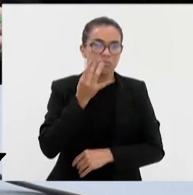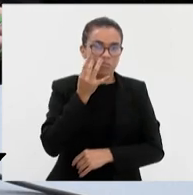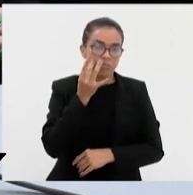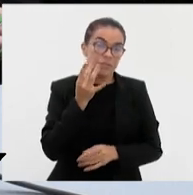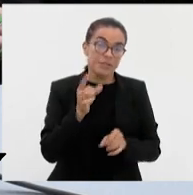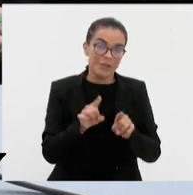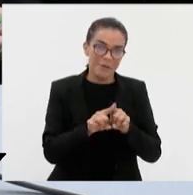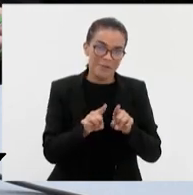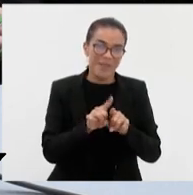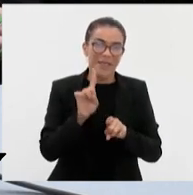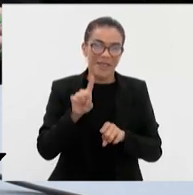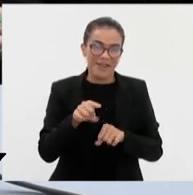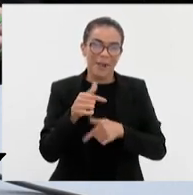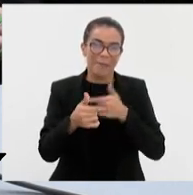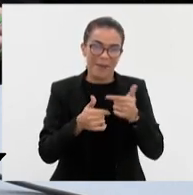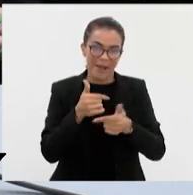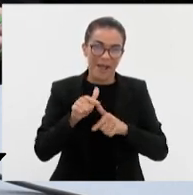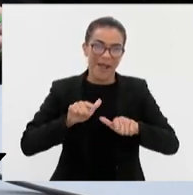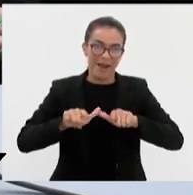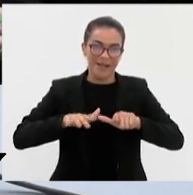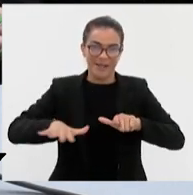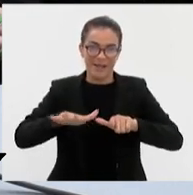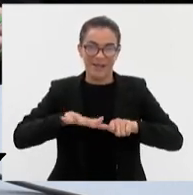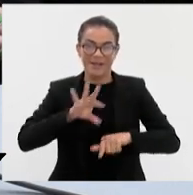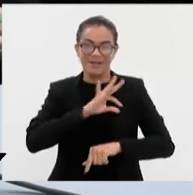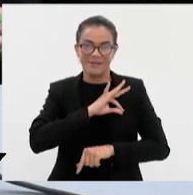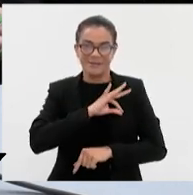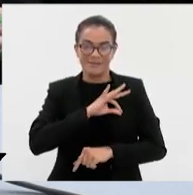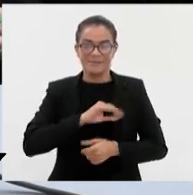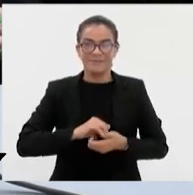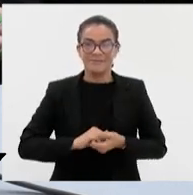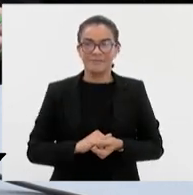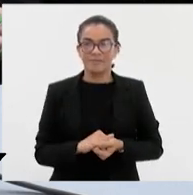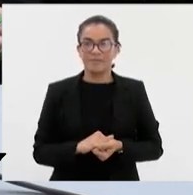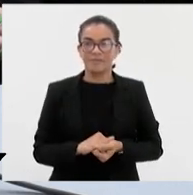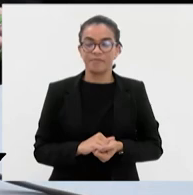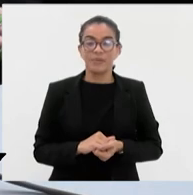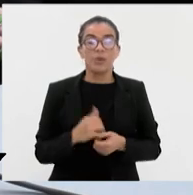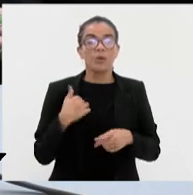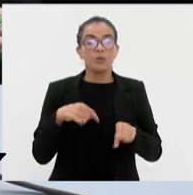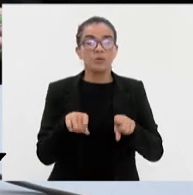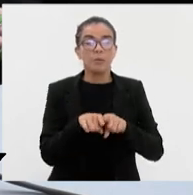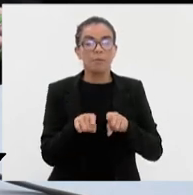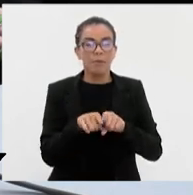é, né, militar. Eu queria também... Deputado Luiz Paulo. Fazer